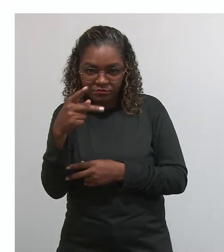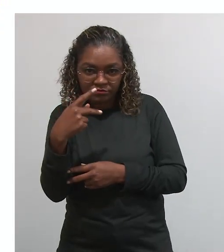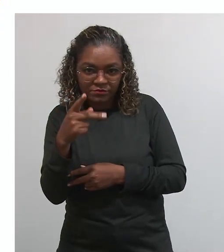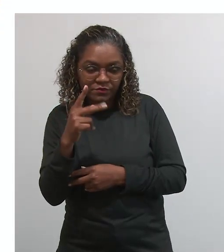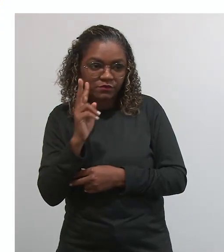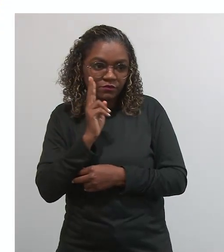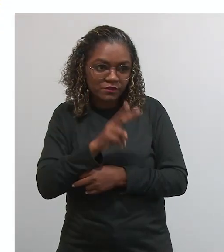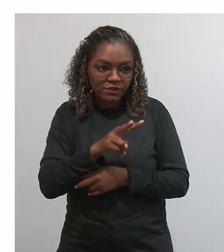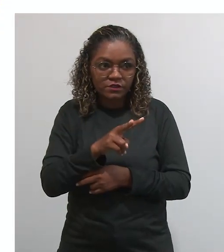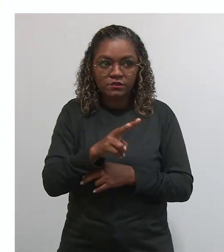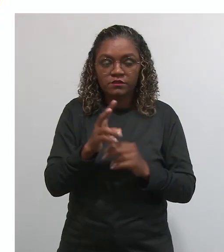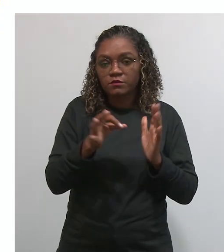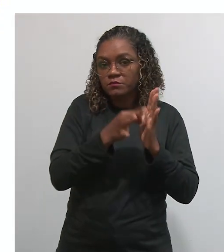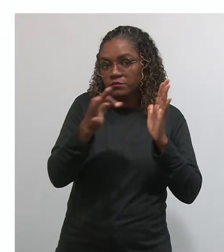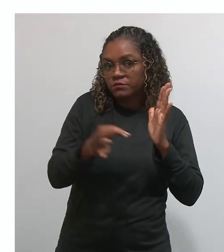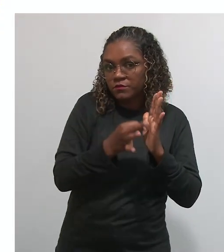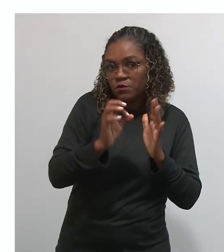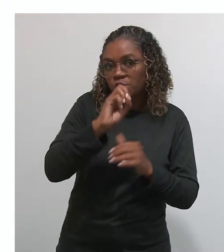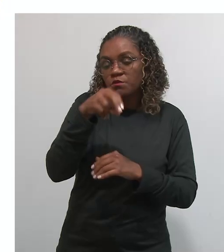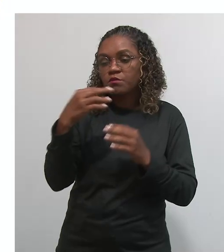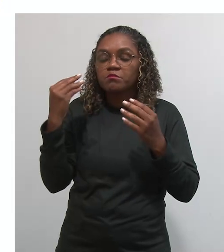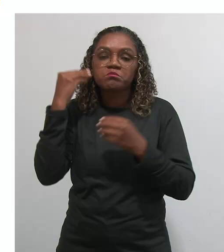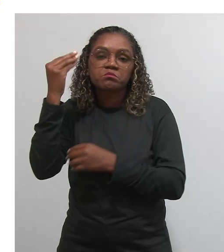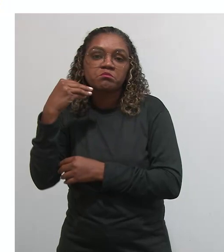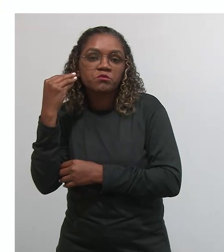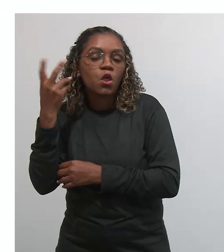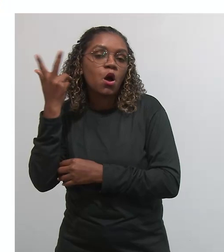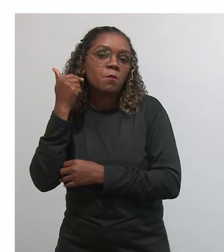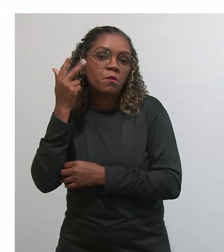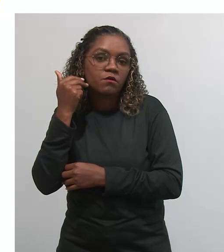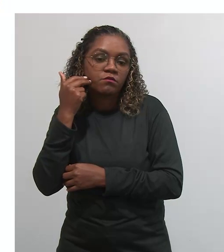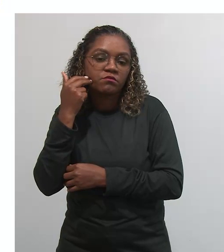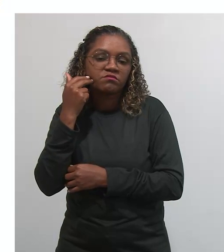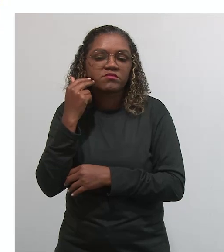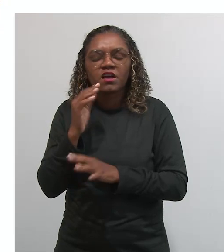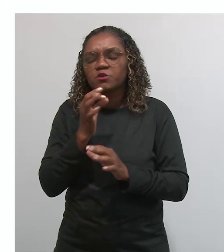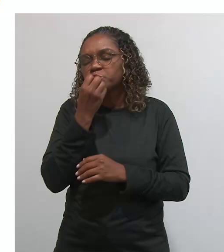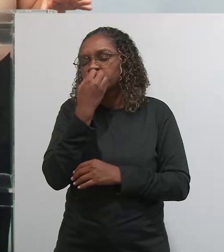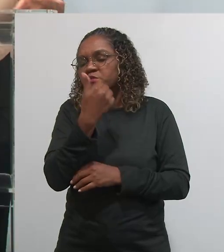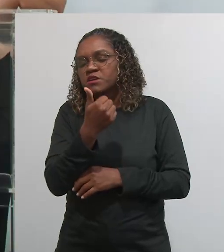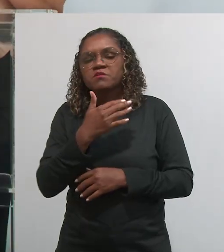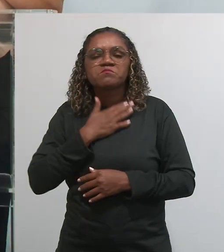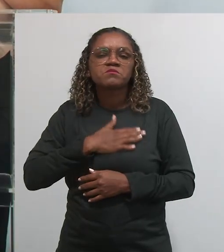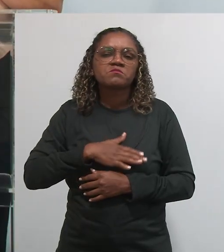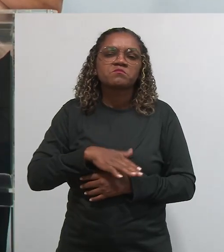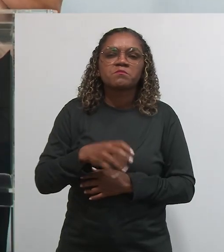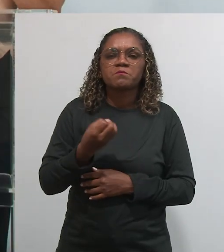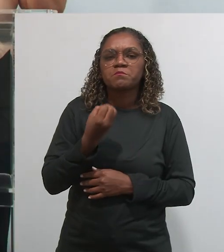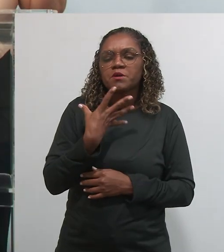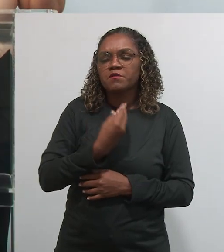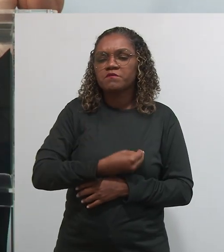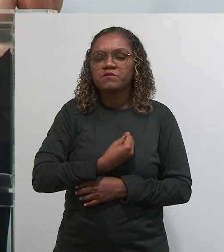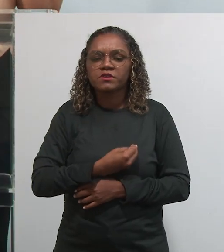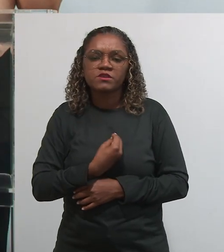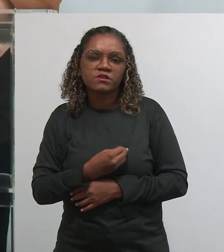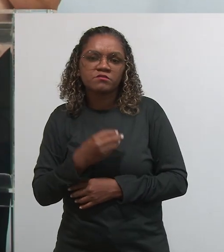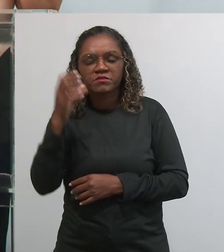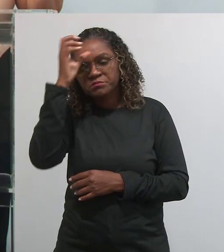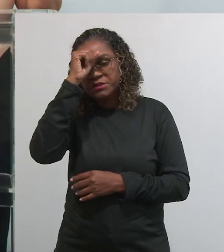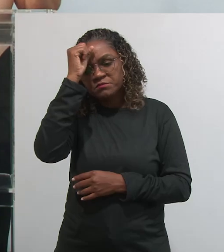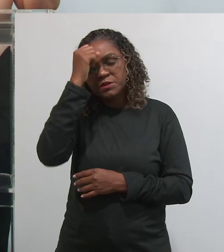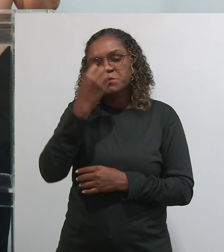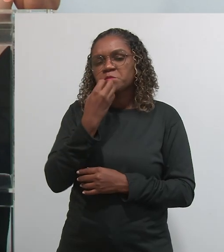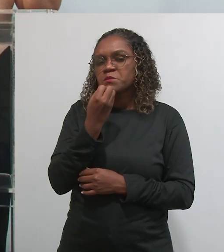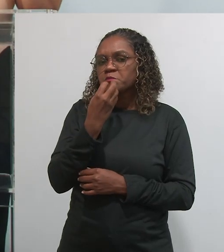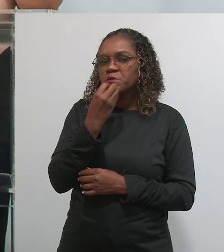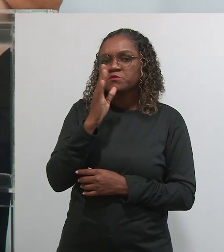ou de uma forma comum? Ah, eu estou satisfeito porque minha vida está tranquila, eu estou satisfeito com o aprendizado